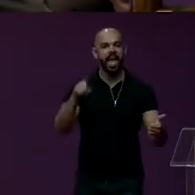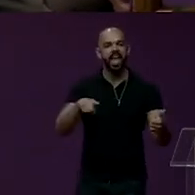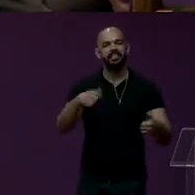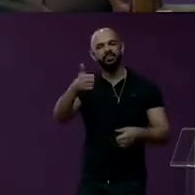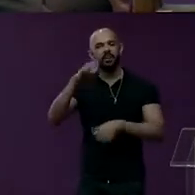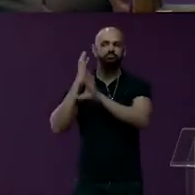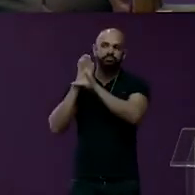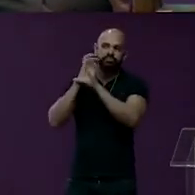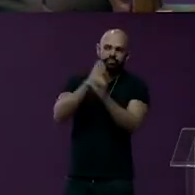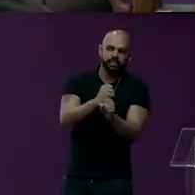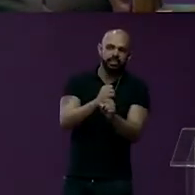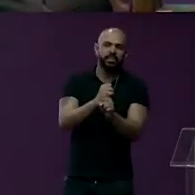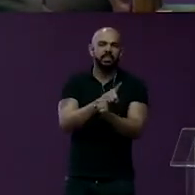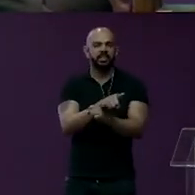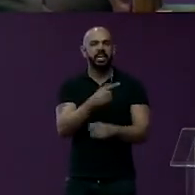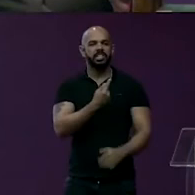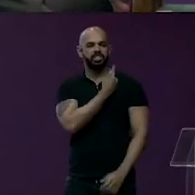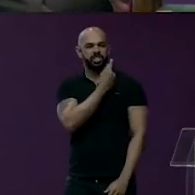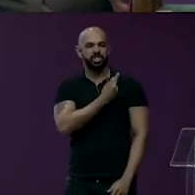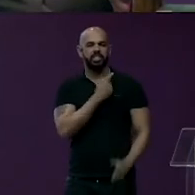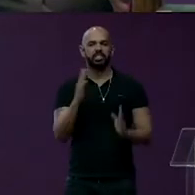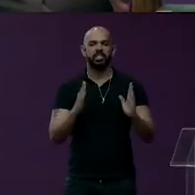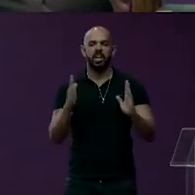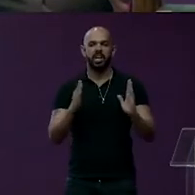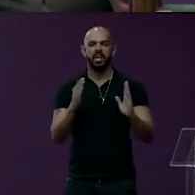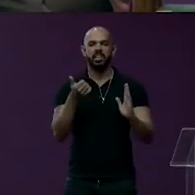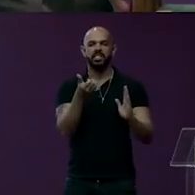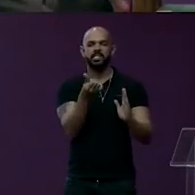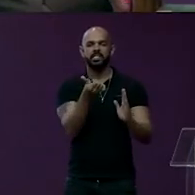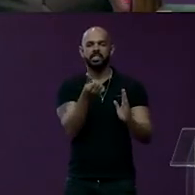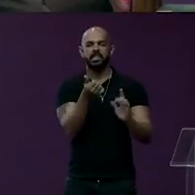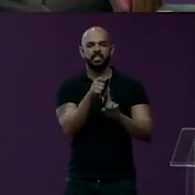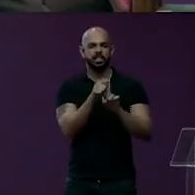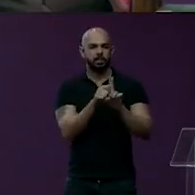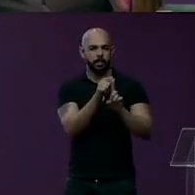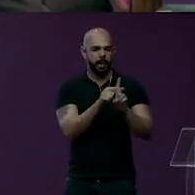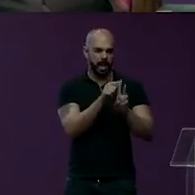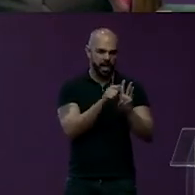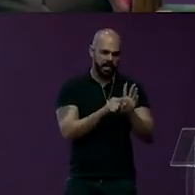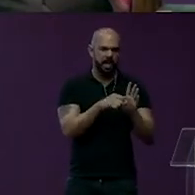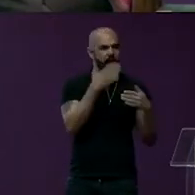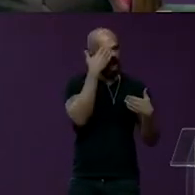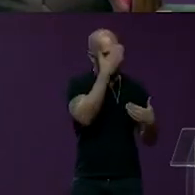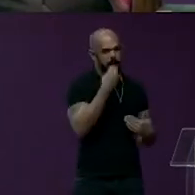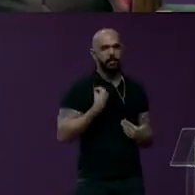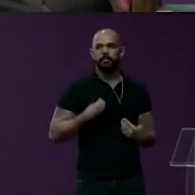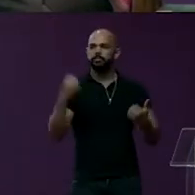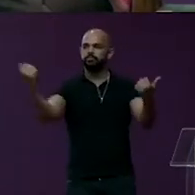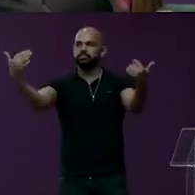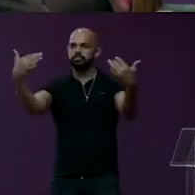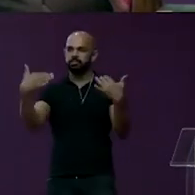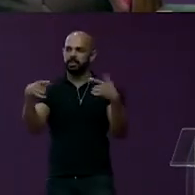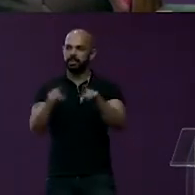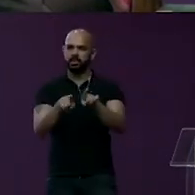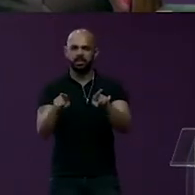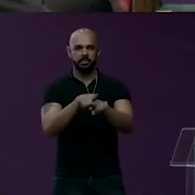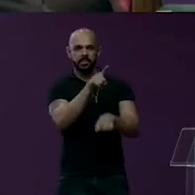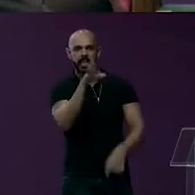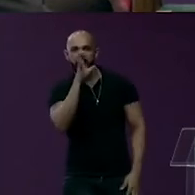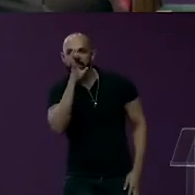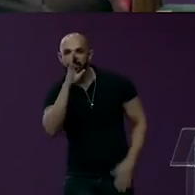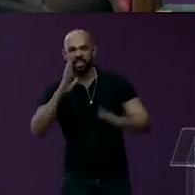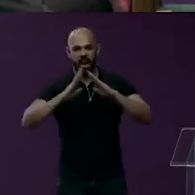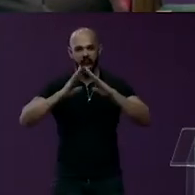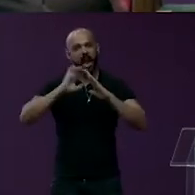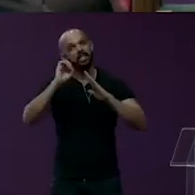foi o balanço, então, da gestão nesses últimos 16 meses. Eu agradeço a presença de todos, agradeço o pessoal que está assistindo